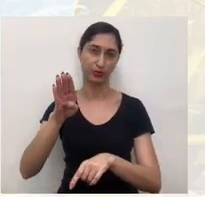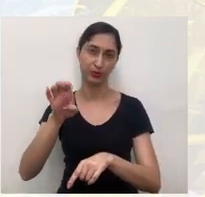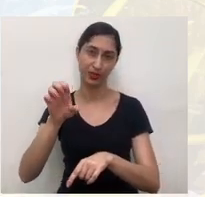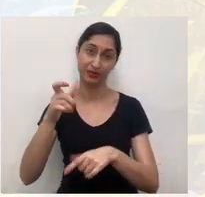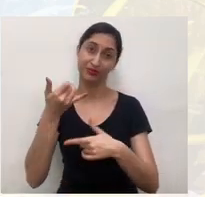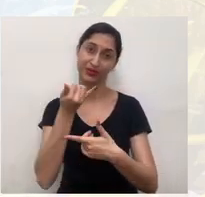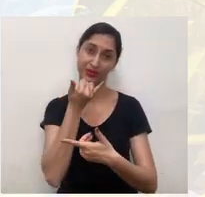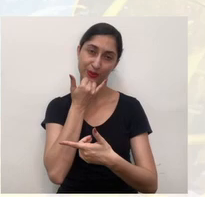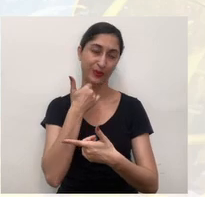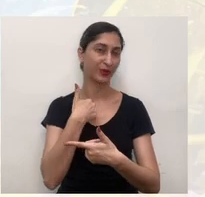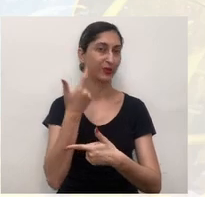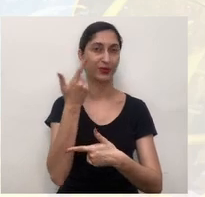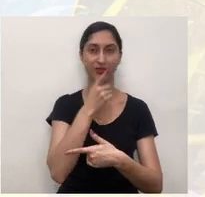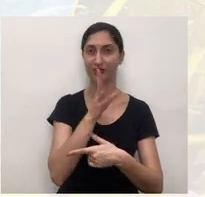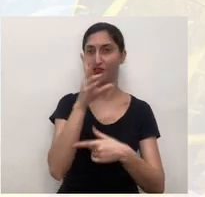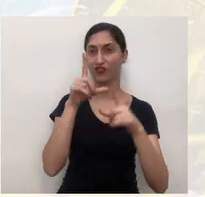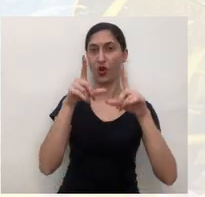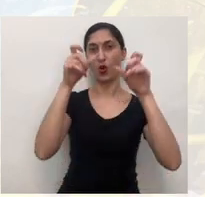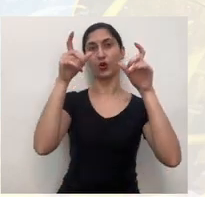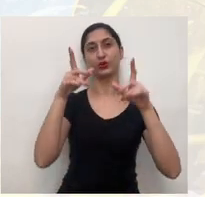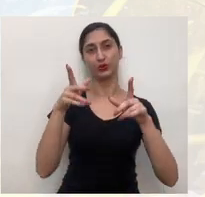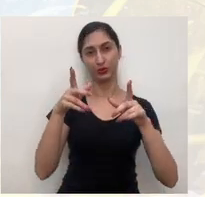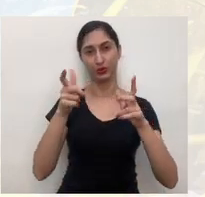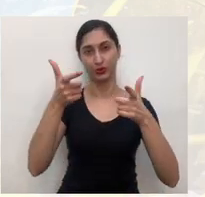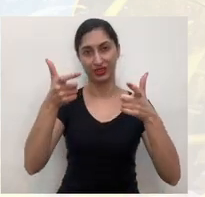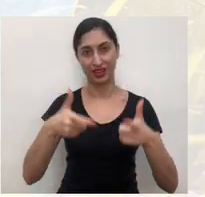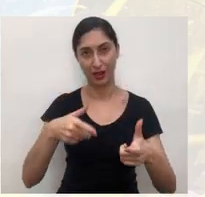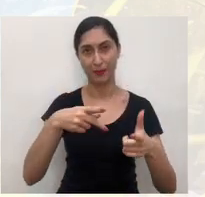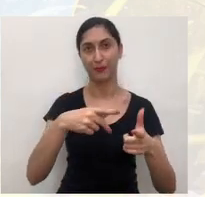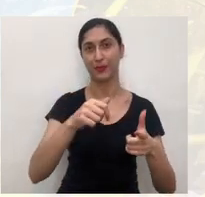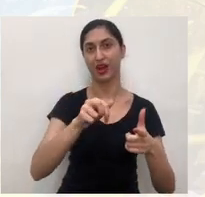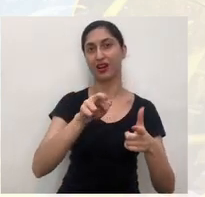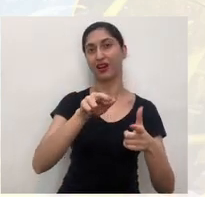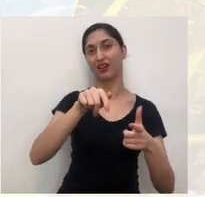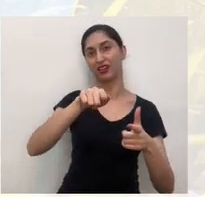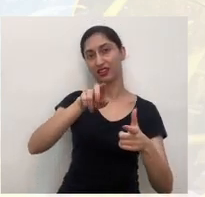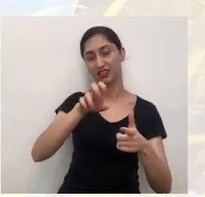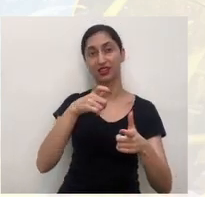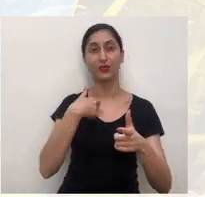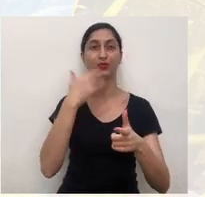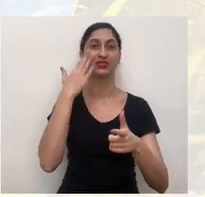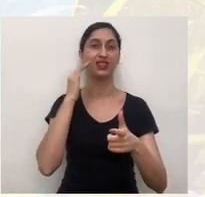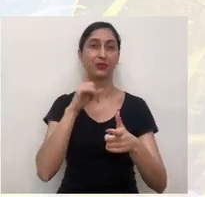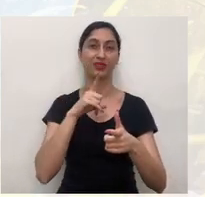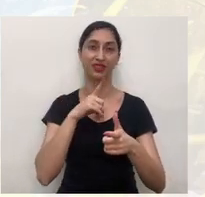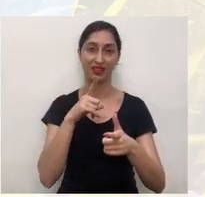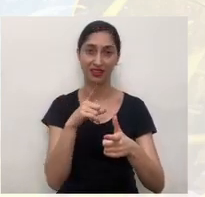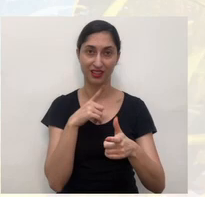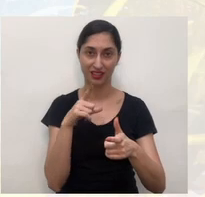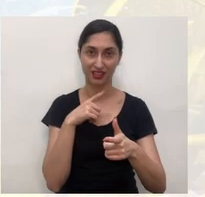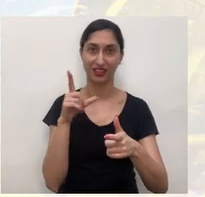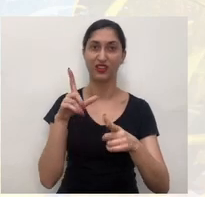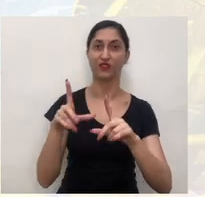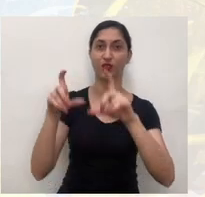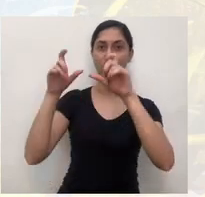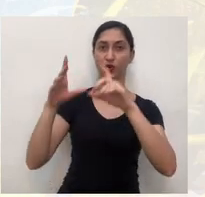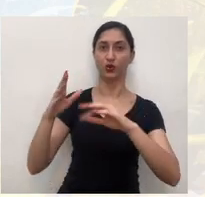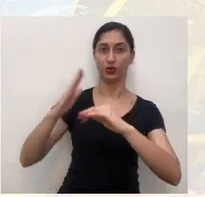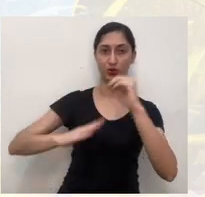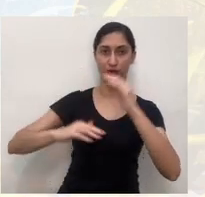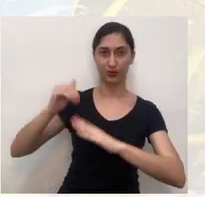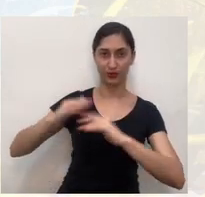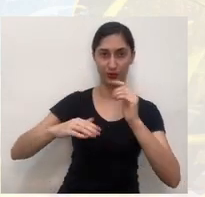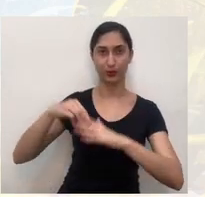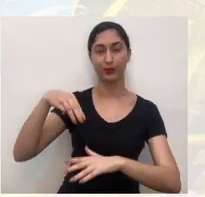ficar devendo. Né? Eu sei que tem no Instituto Moreira Salles, no acervo do fotógrafo Marcel